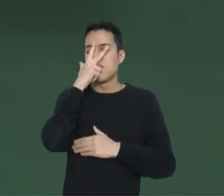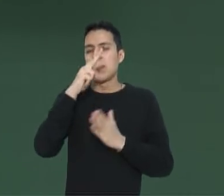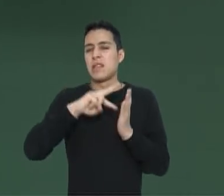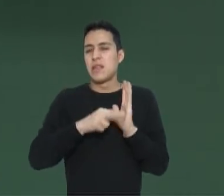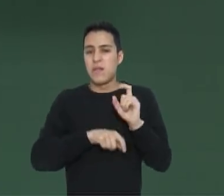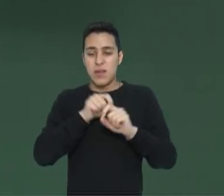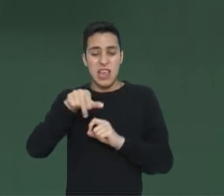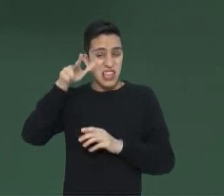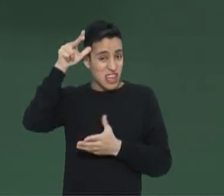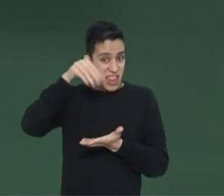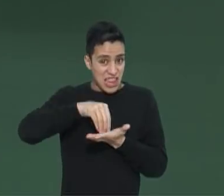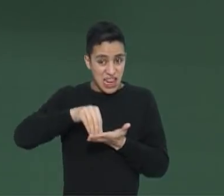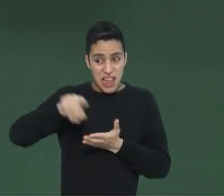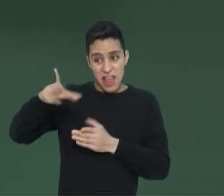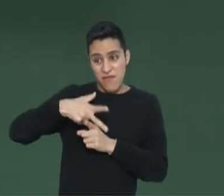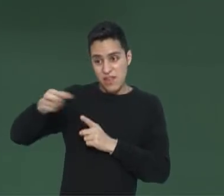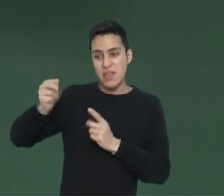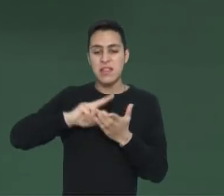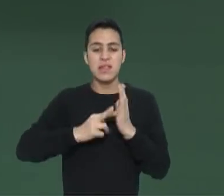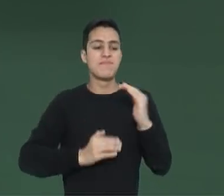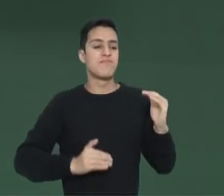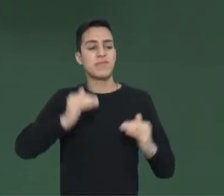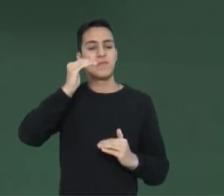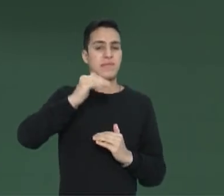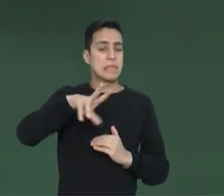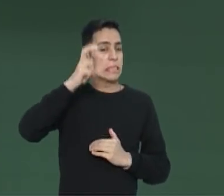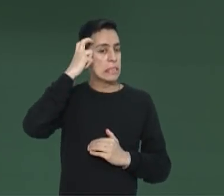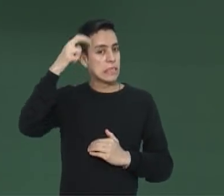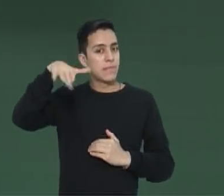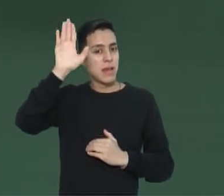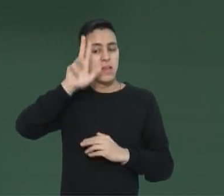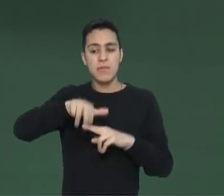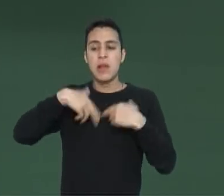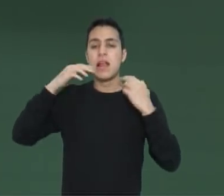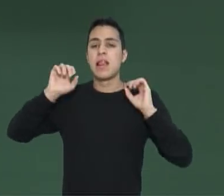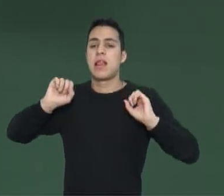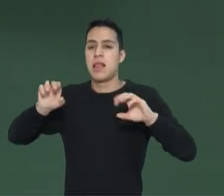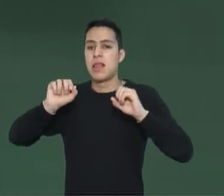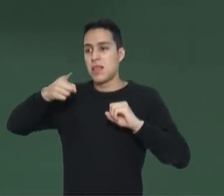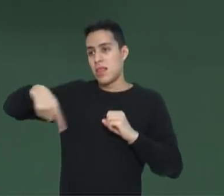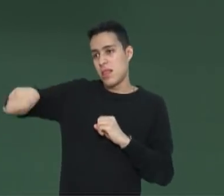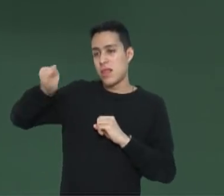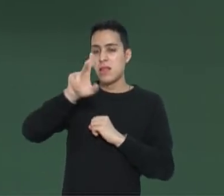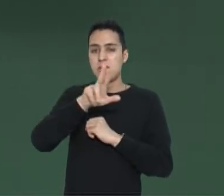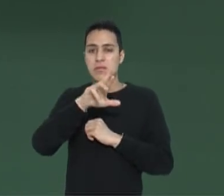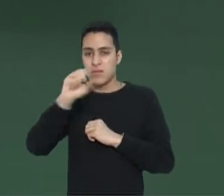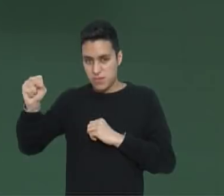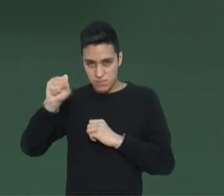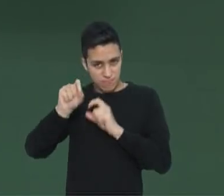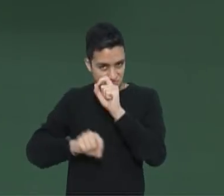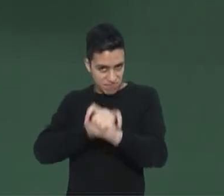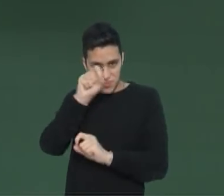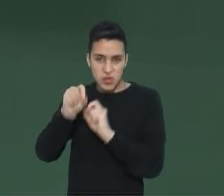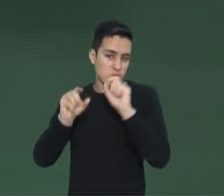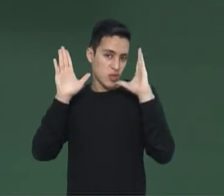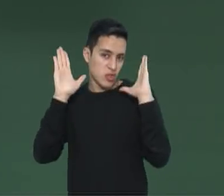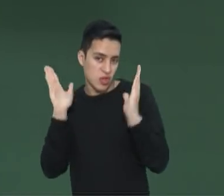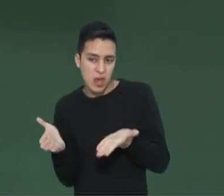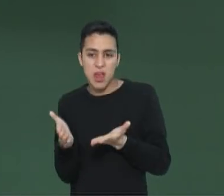significava simbolicamente uma superioridade intelectual até da própria educação soviética, que